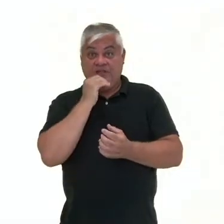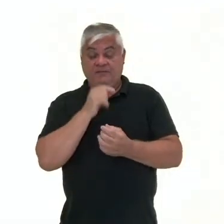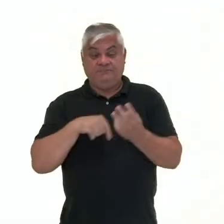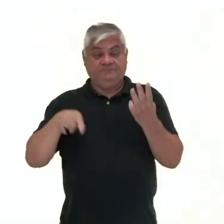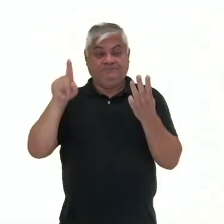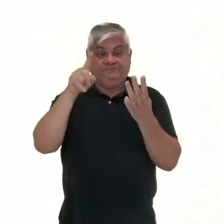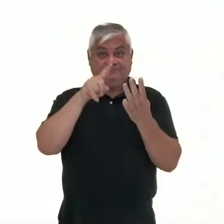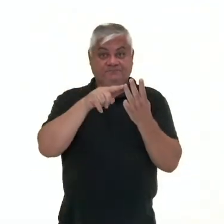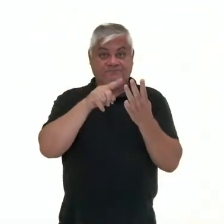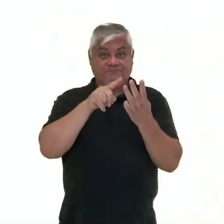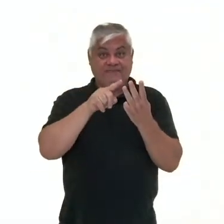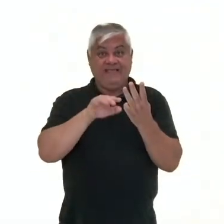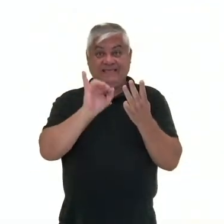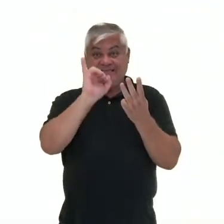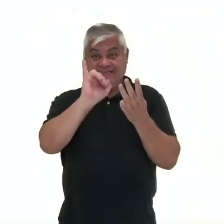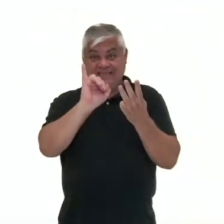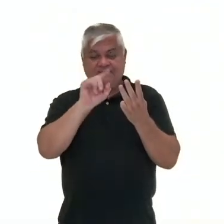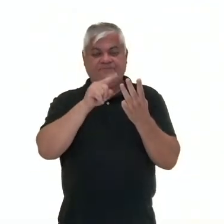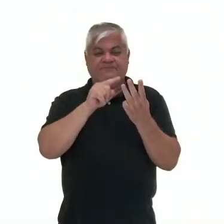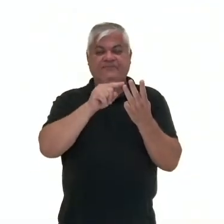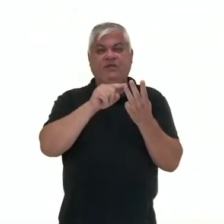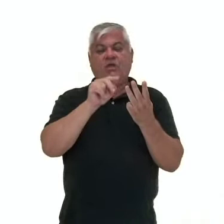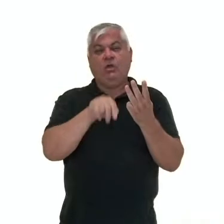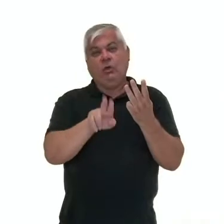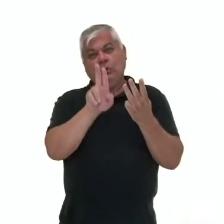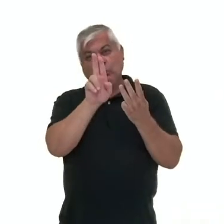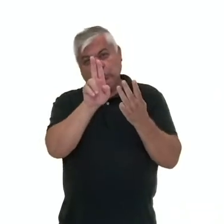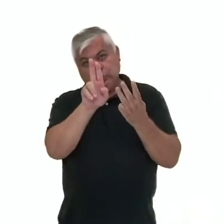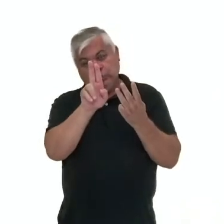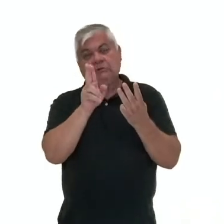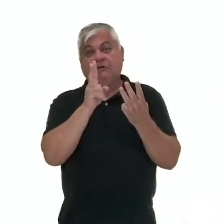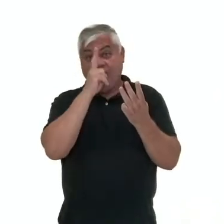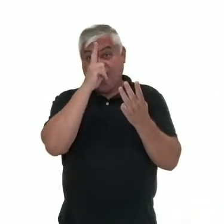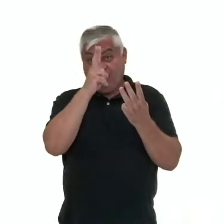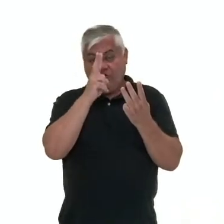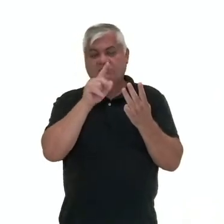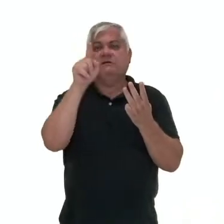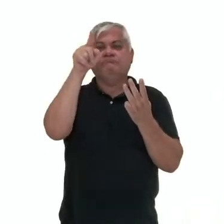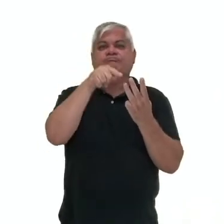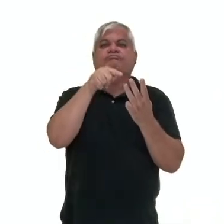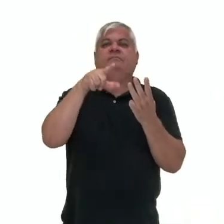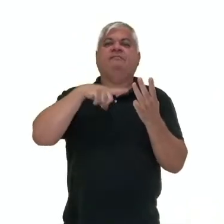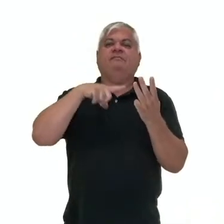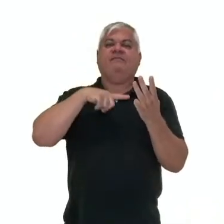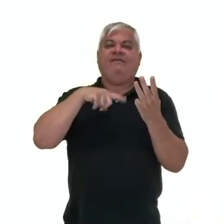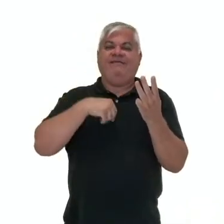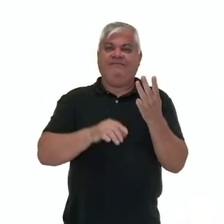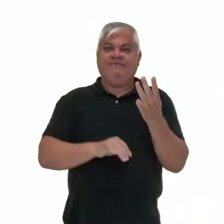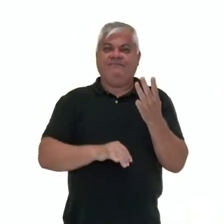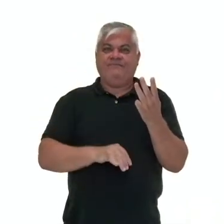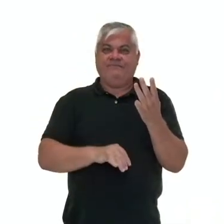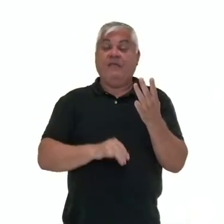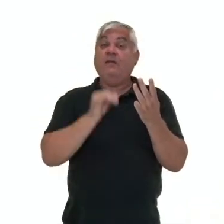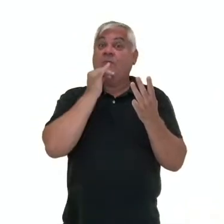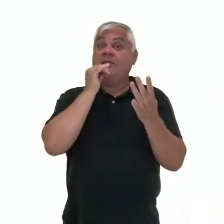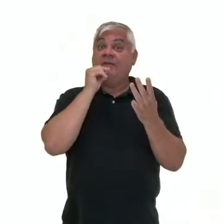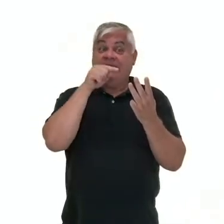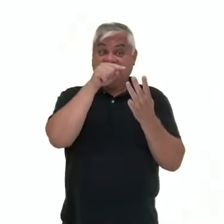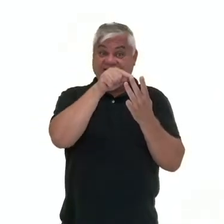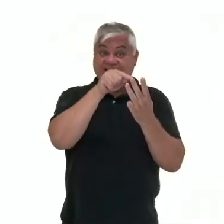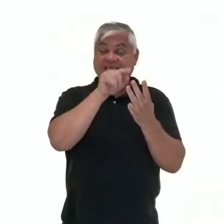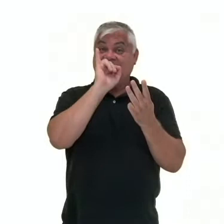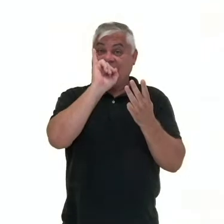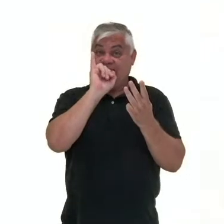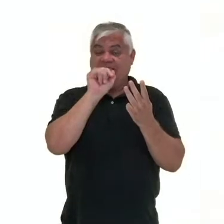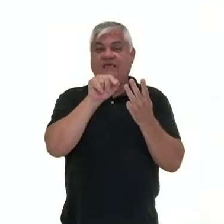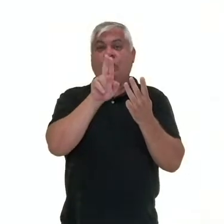for I ou U tônicos, né? Coloca-se acento agudo, desde que esse I ou